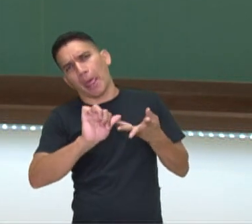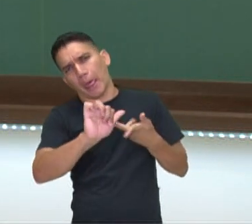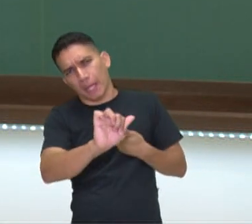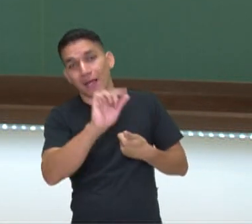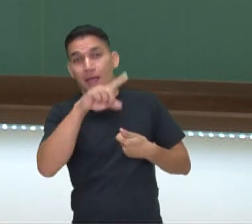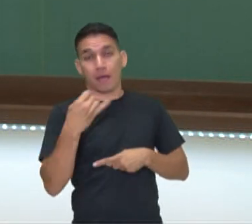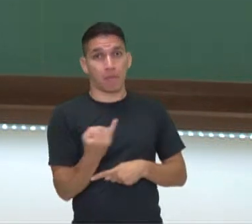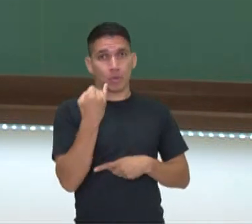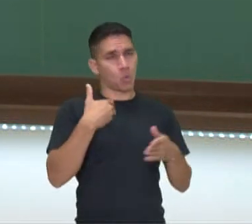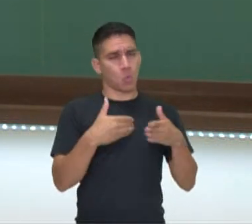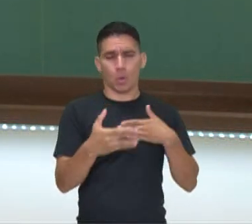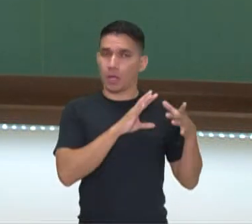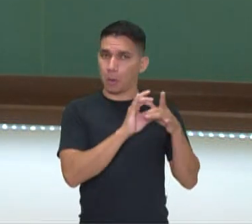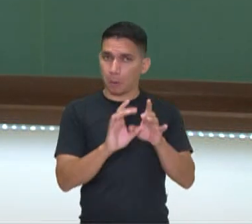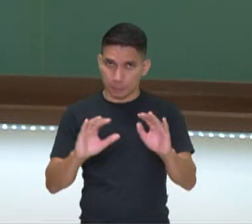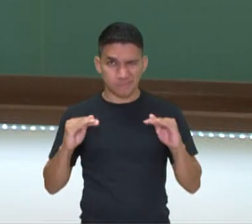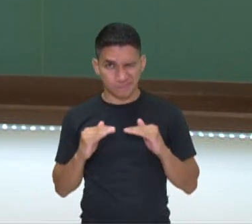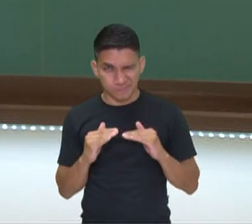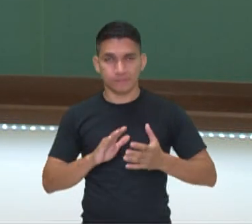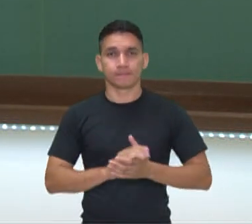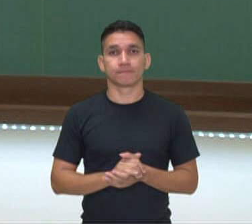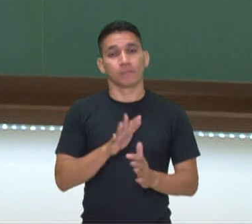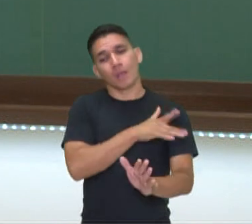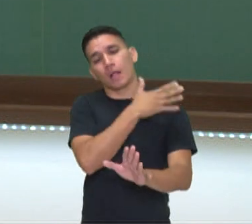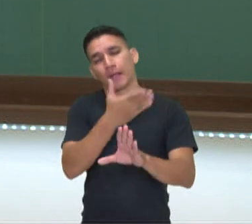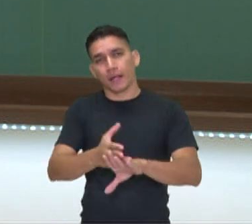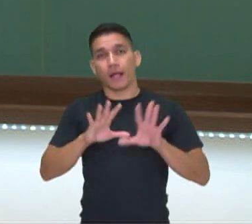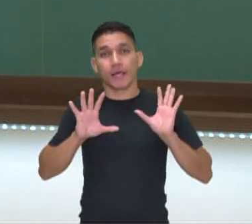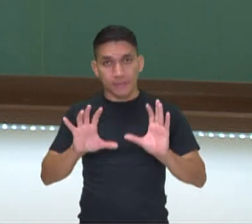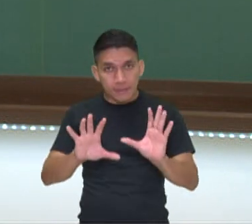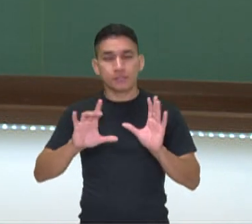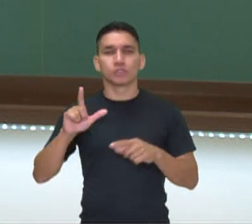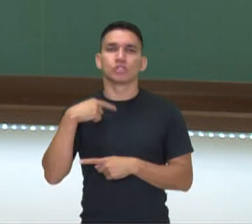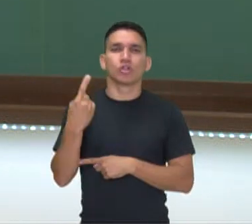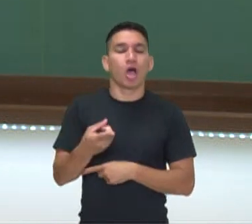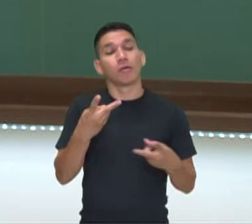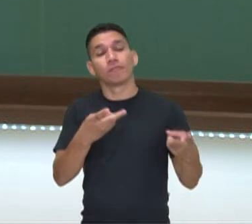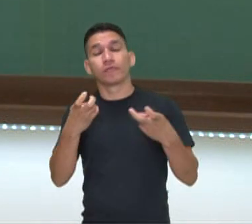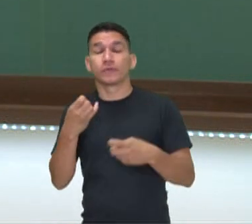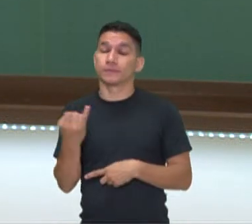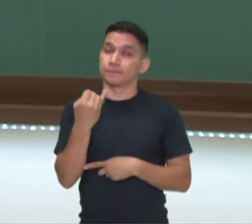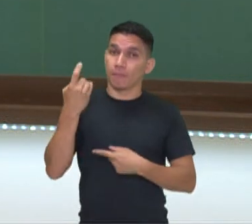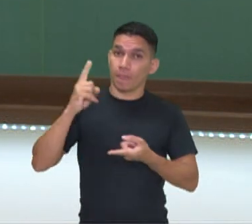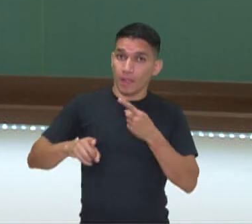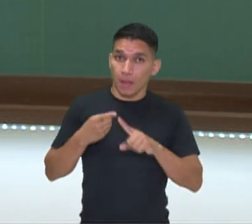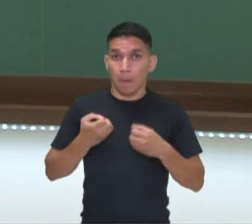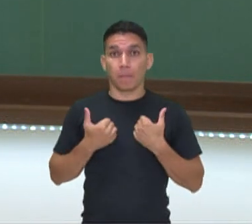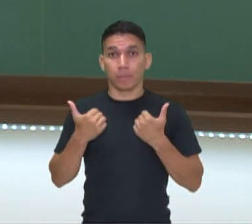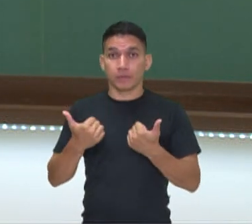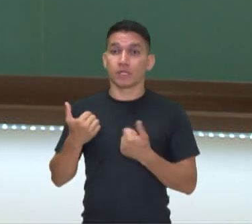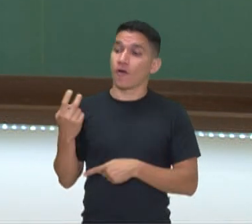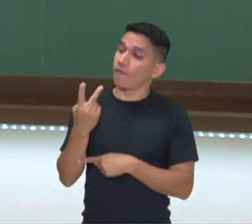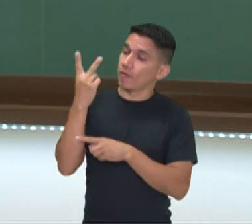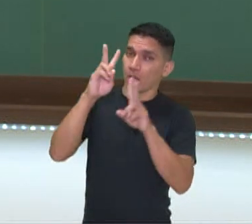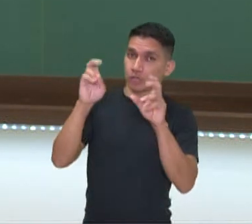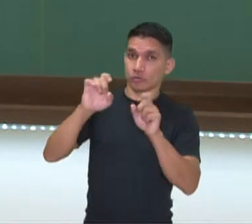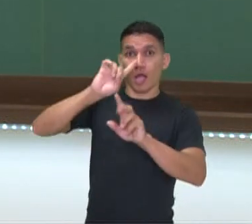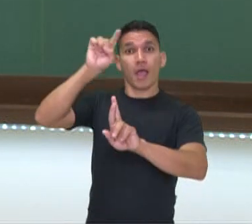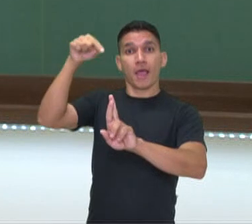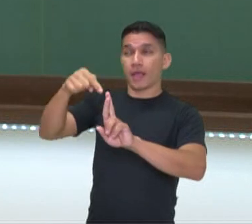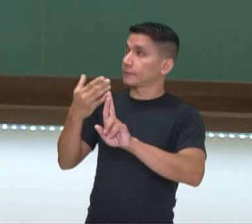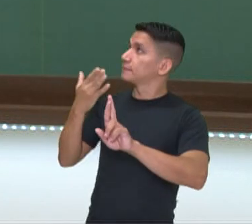qualquer contexto. Concordam? Então, vimos isso, discutimos bastante aí sobre os valores. Aqui temos algumas referências